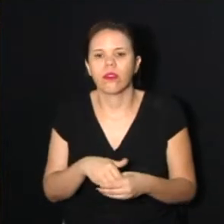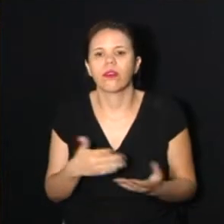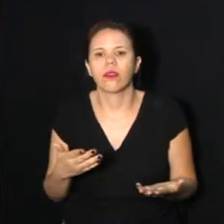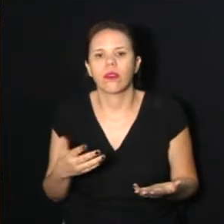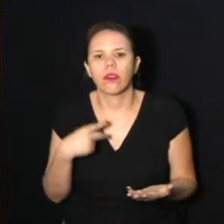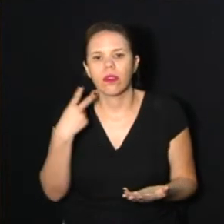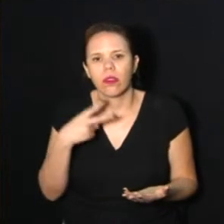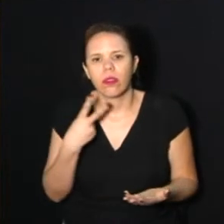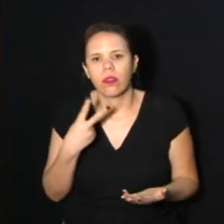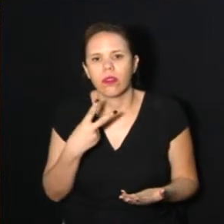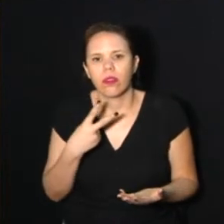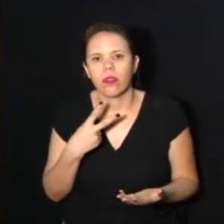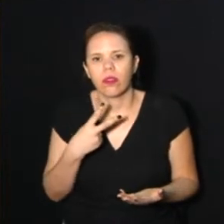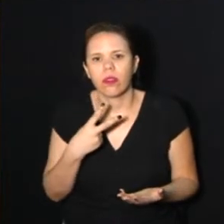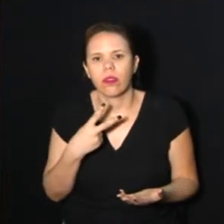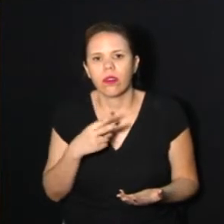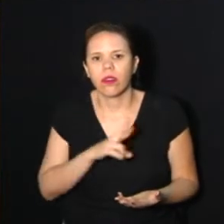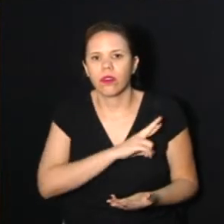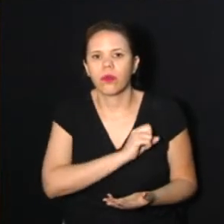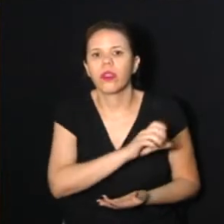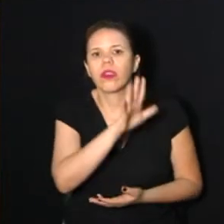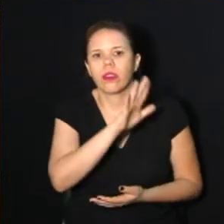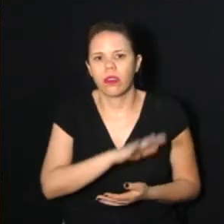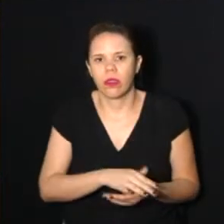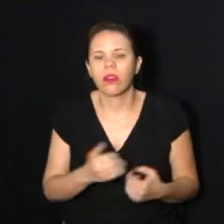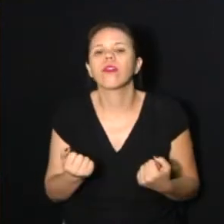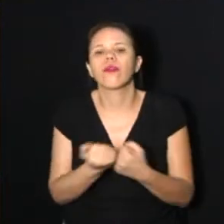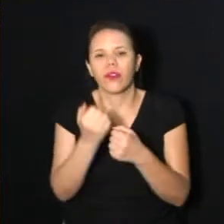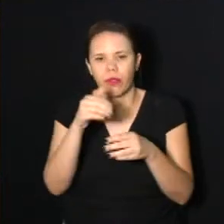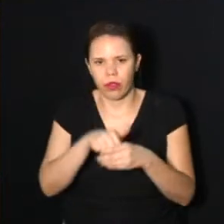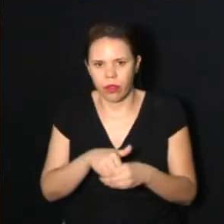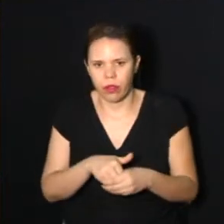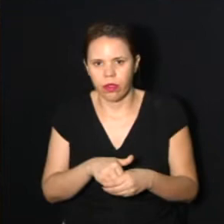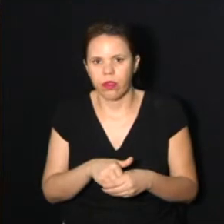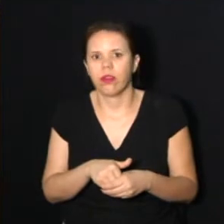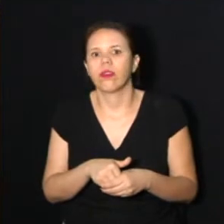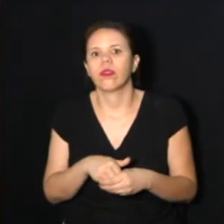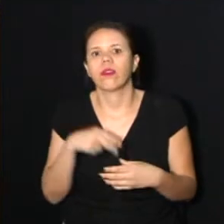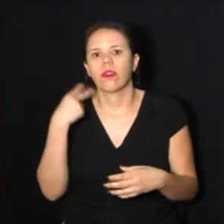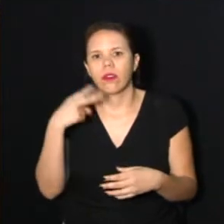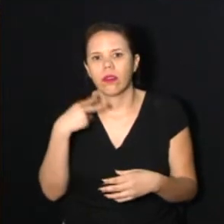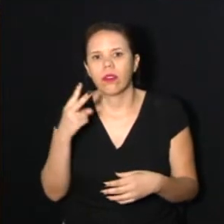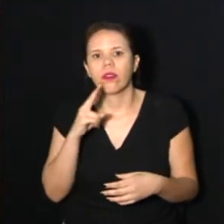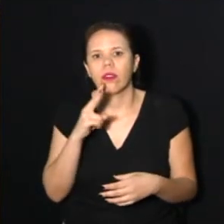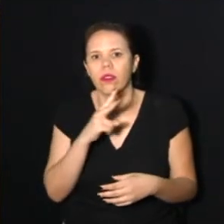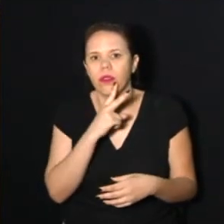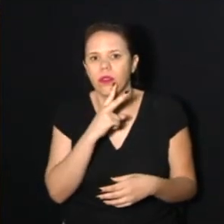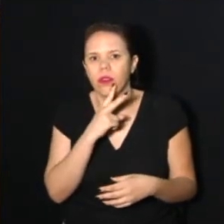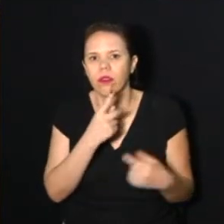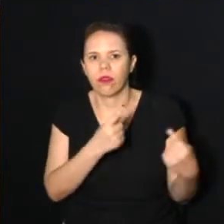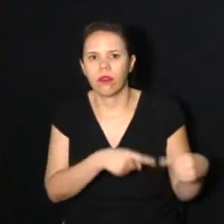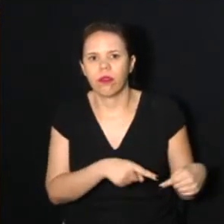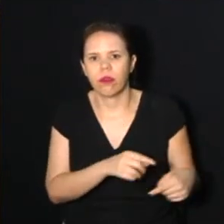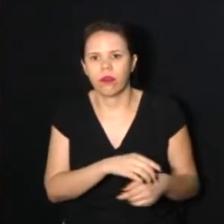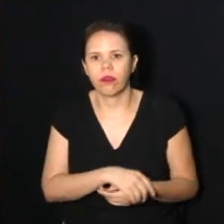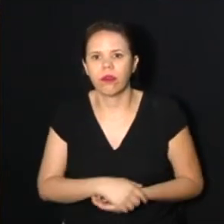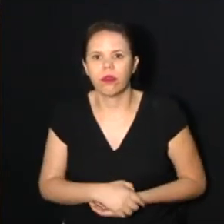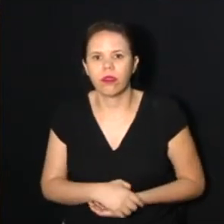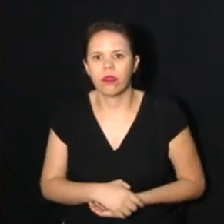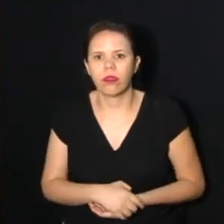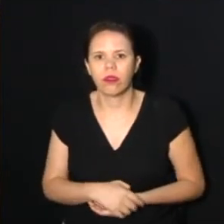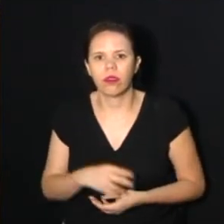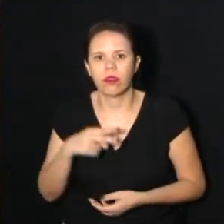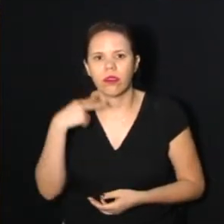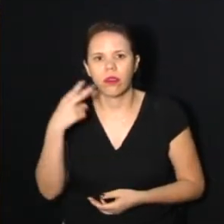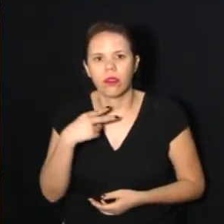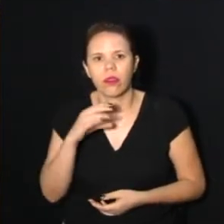Vereador Rubens Gás. Favorável, senhor presidente. Vereador Vinícius Gratti. Contrário. Vereador